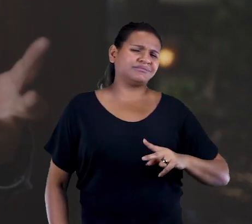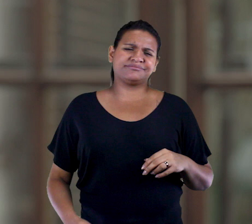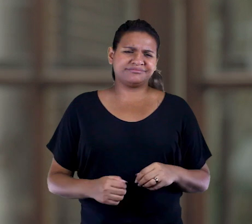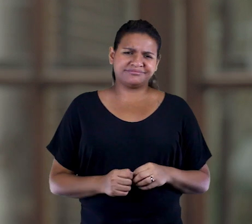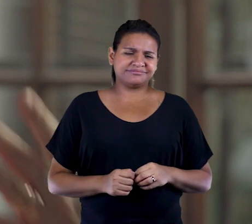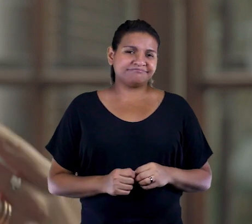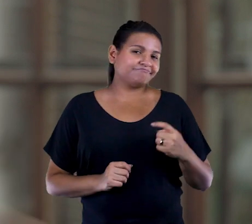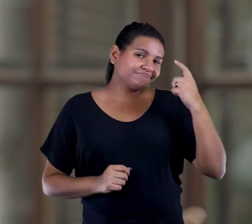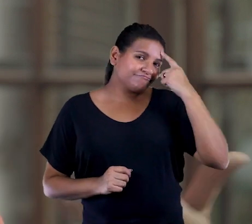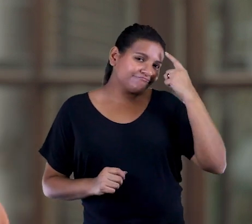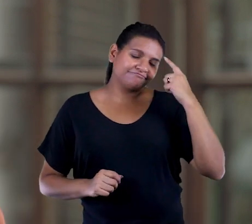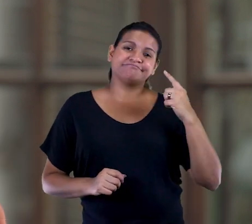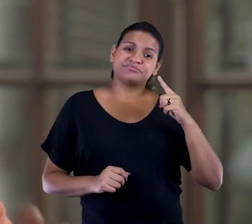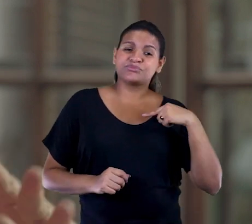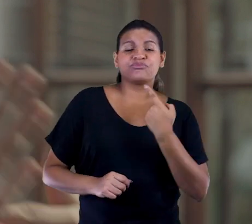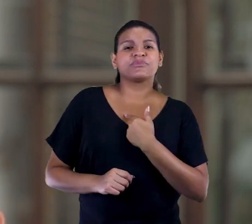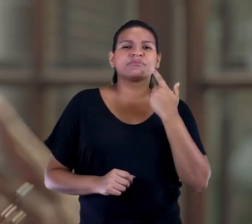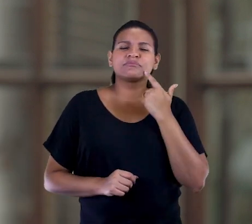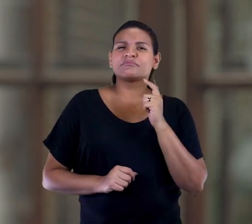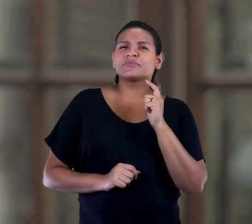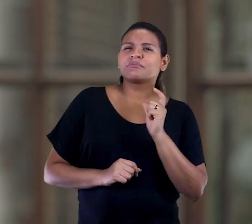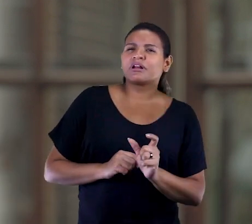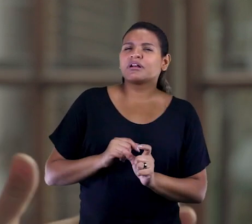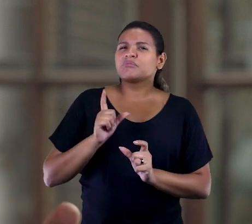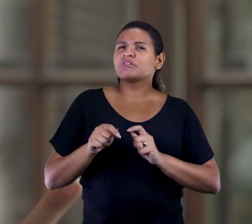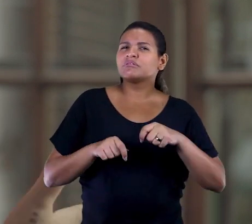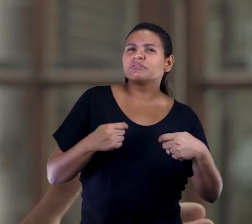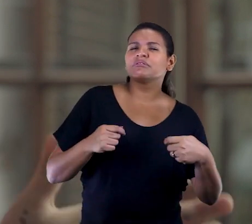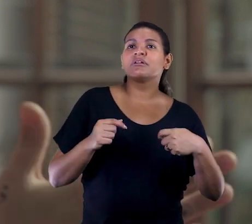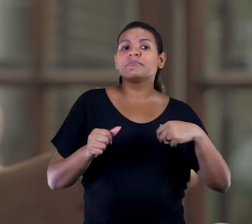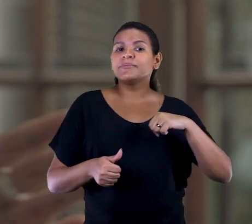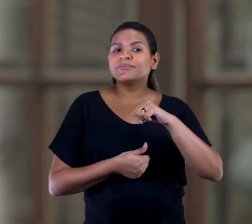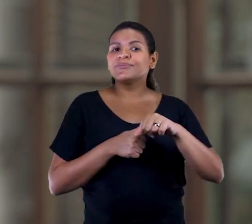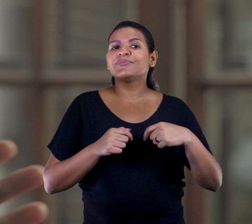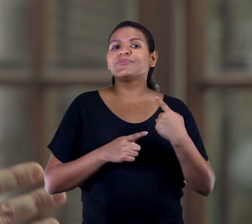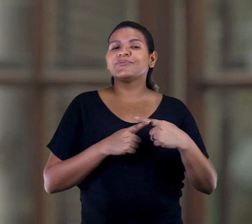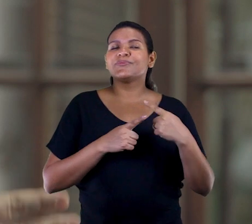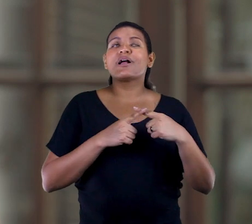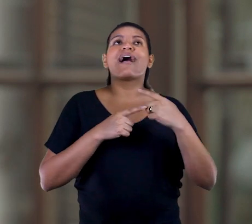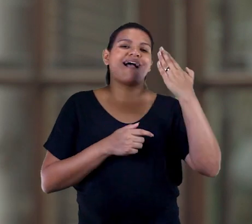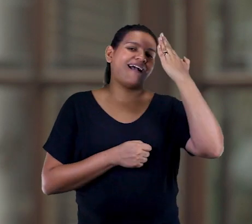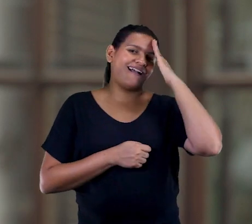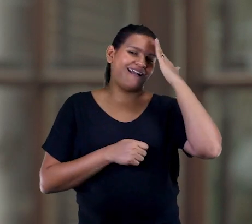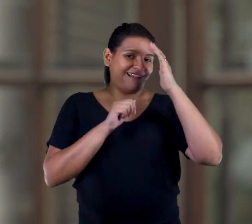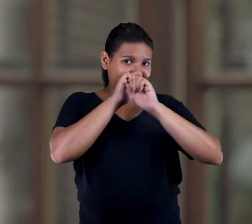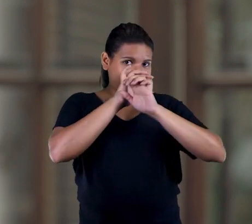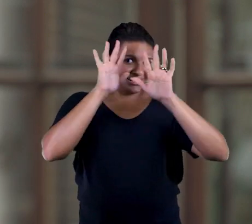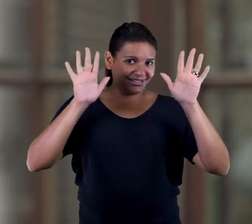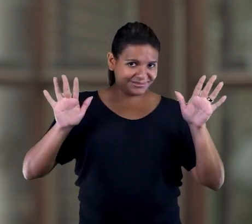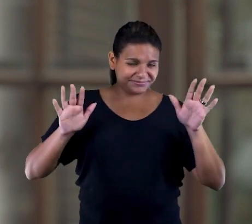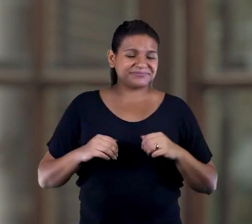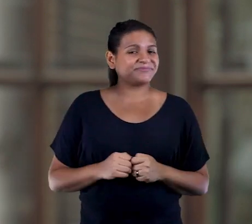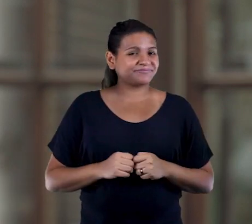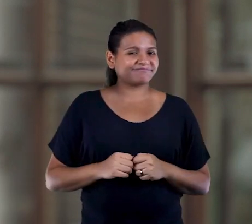assim. E a gente muda muito o nosso vocabulário a partir do momento em que a gente começa a criar